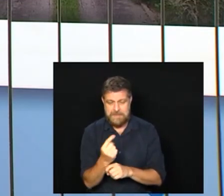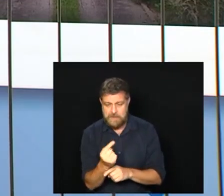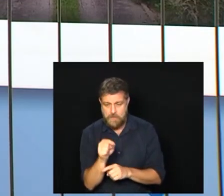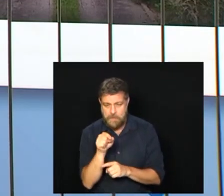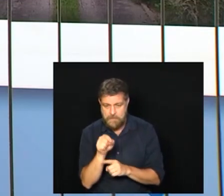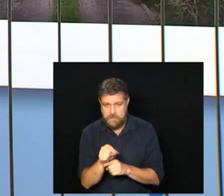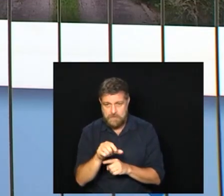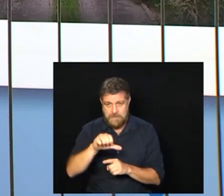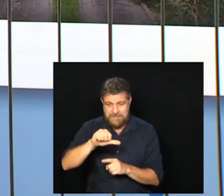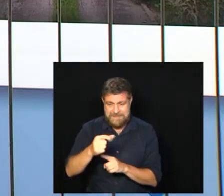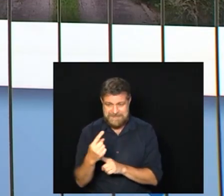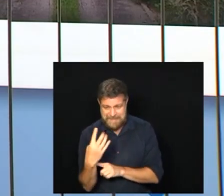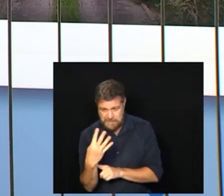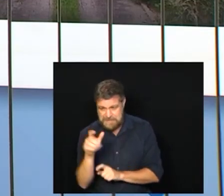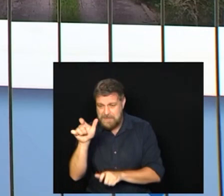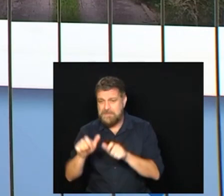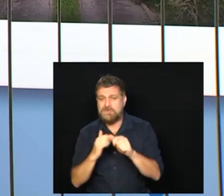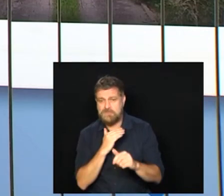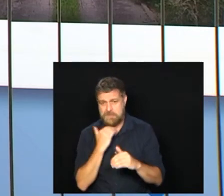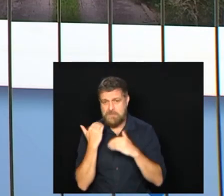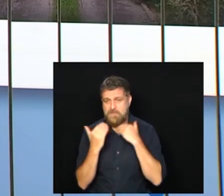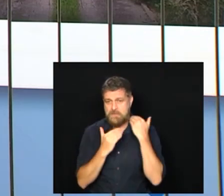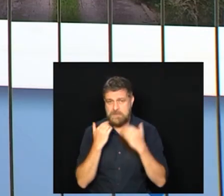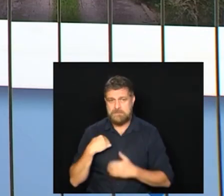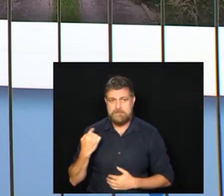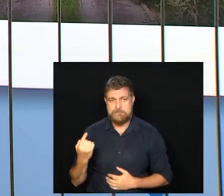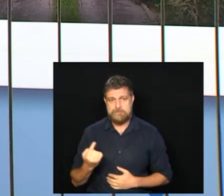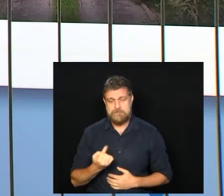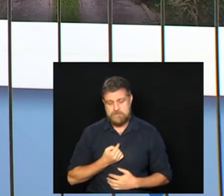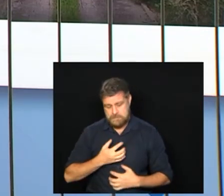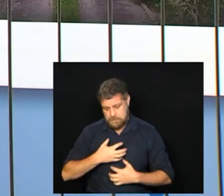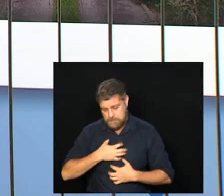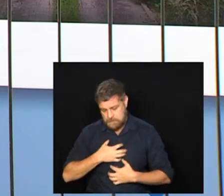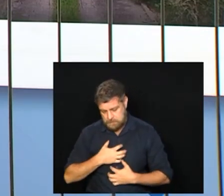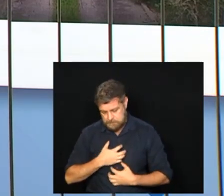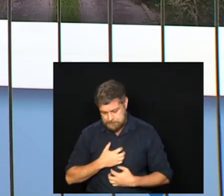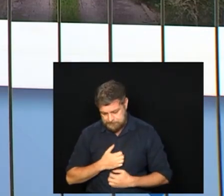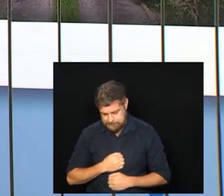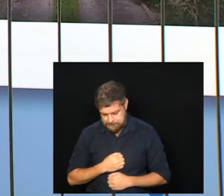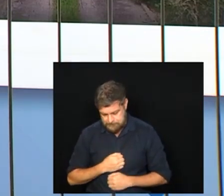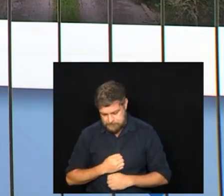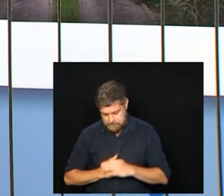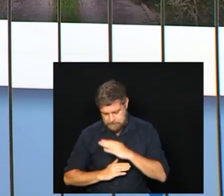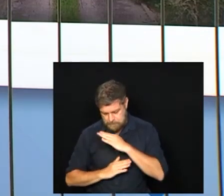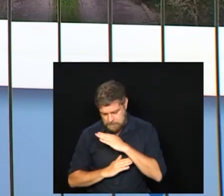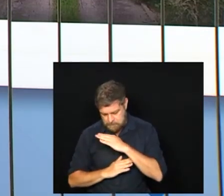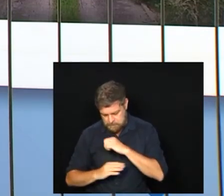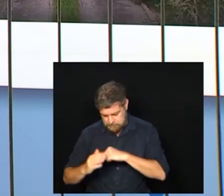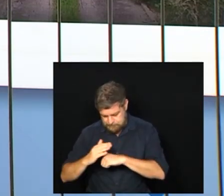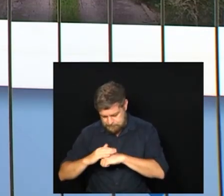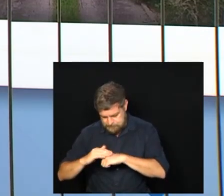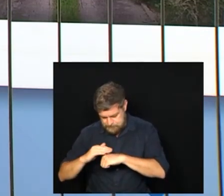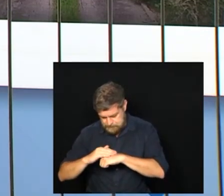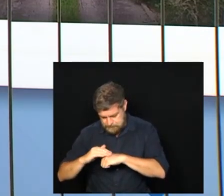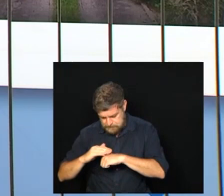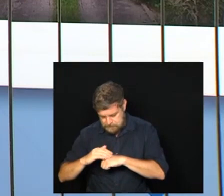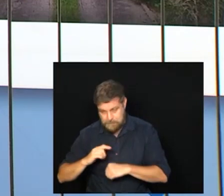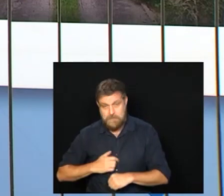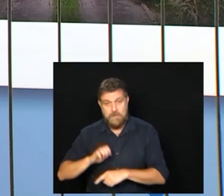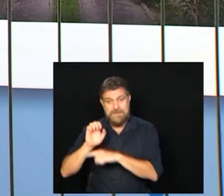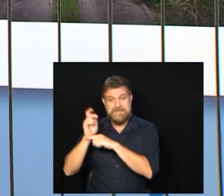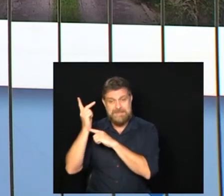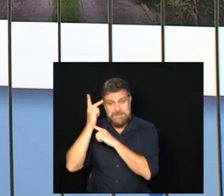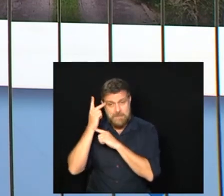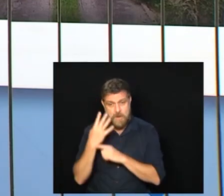581.914 óbitos devido à doença. E ficam aqui as condolências da TV Câmara Campinas. Vamos falar agora do estado de São Paulo. Olha,